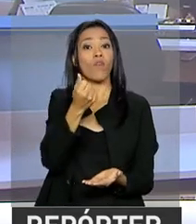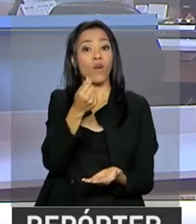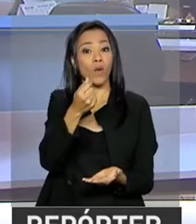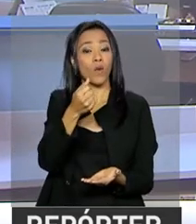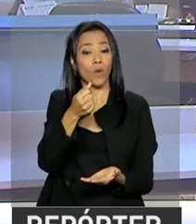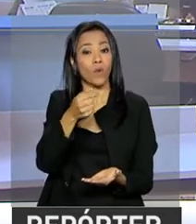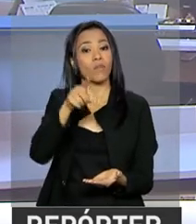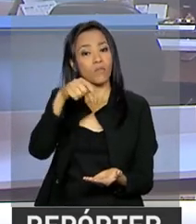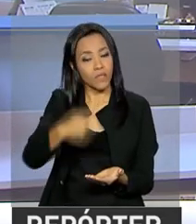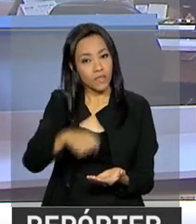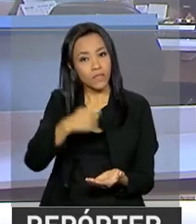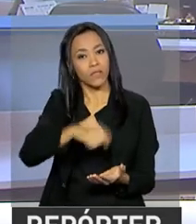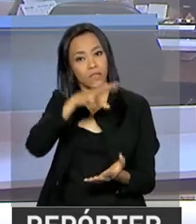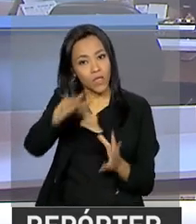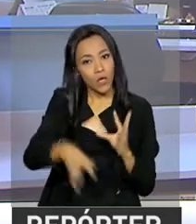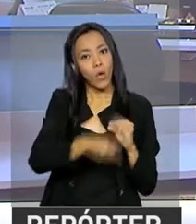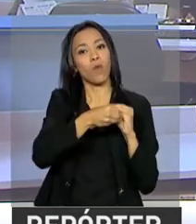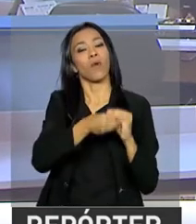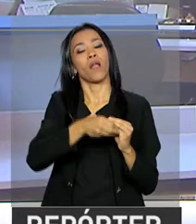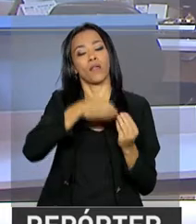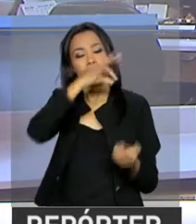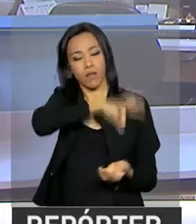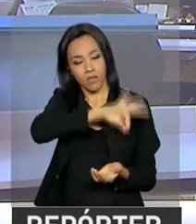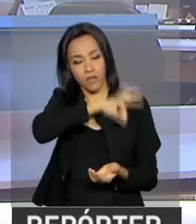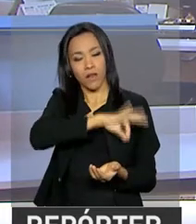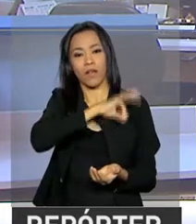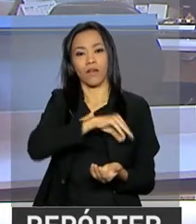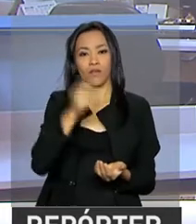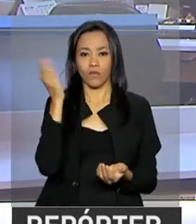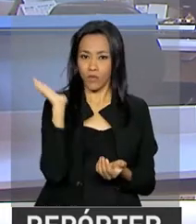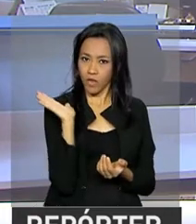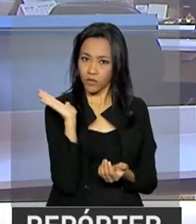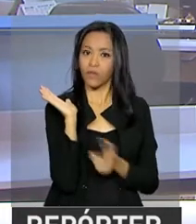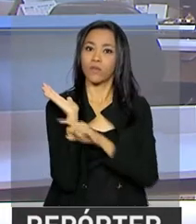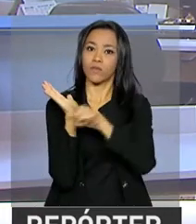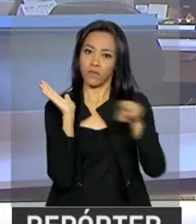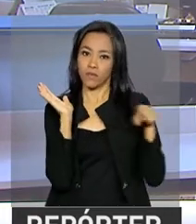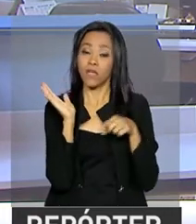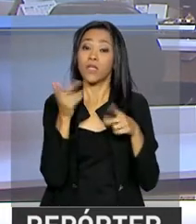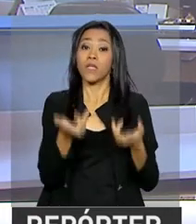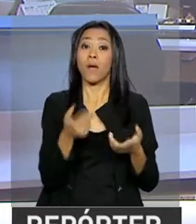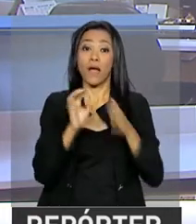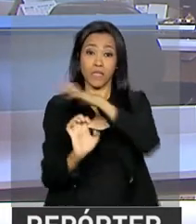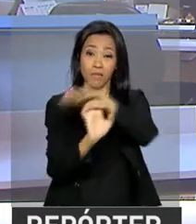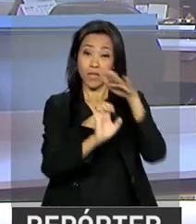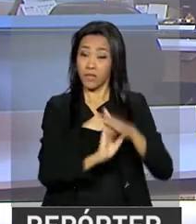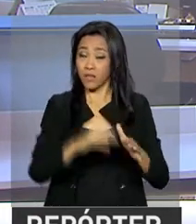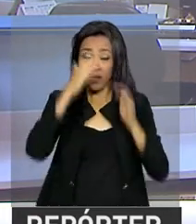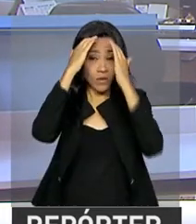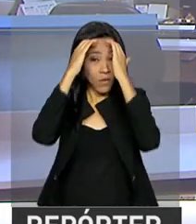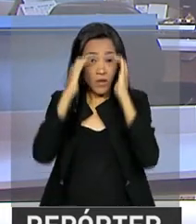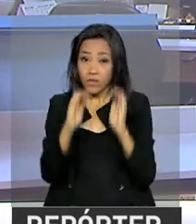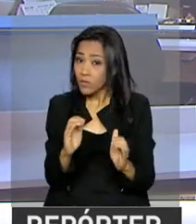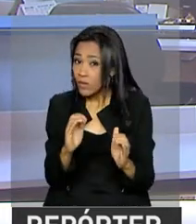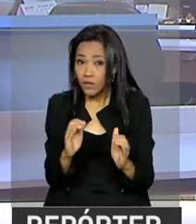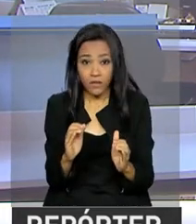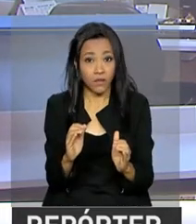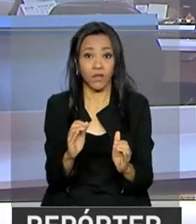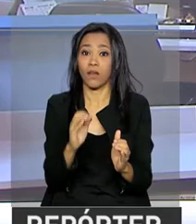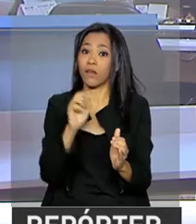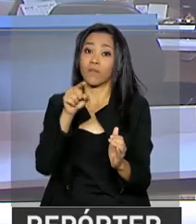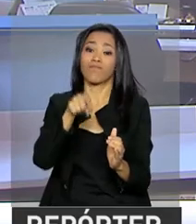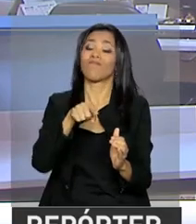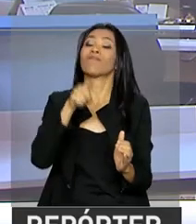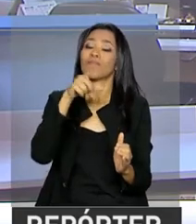deve ser incorporado ao salário dos garçons as empresas que descumprirem os acordos de